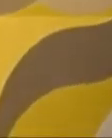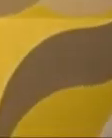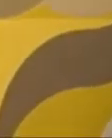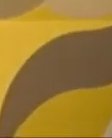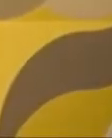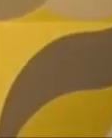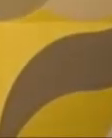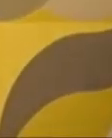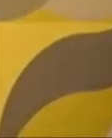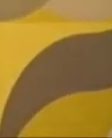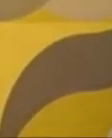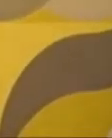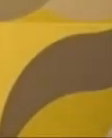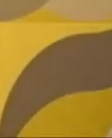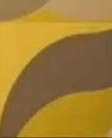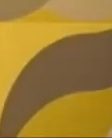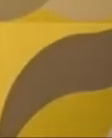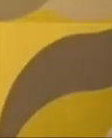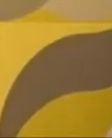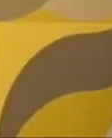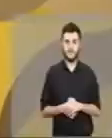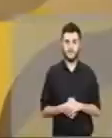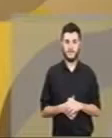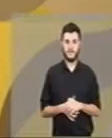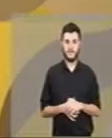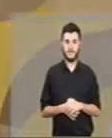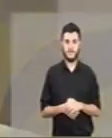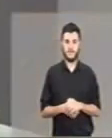Direto do Plenário.